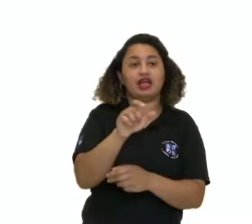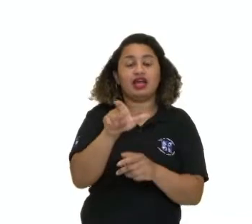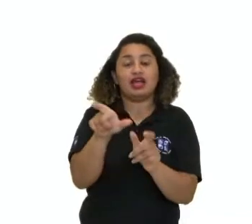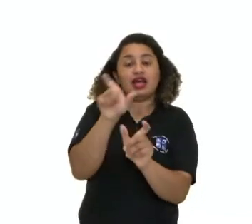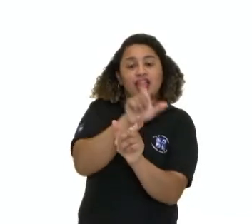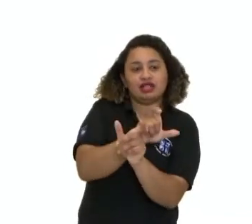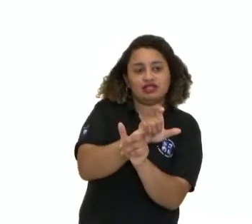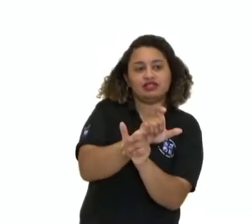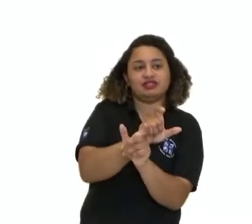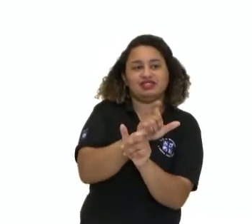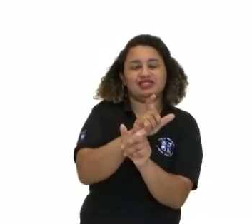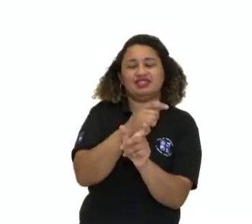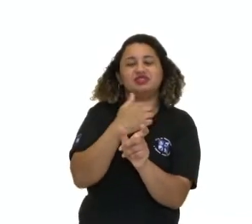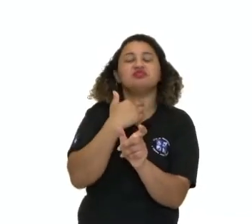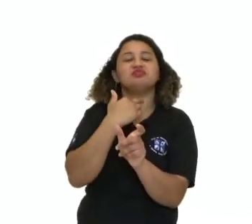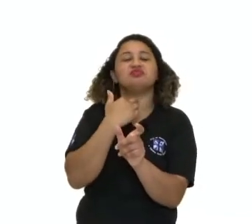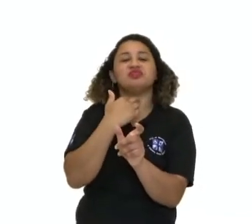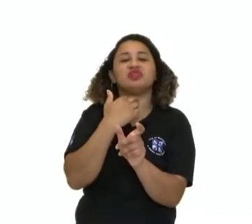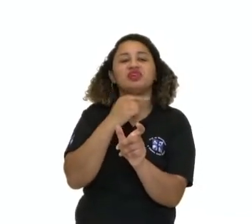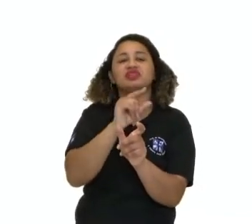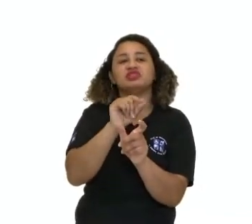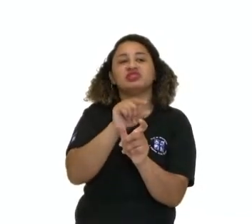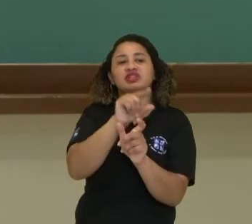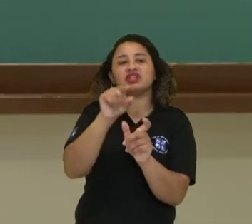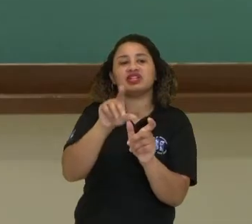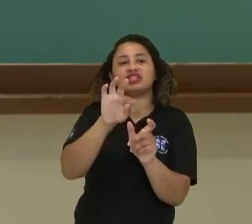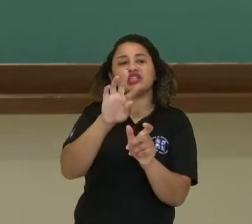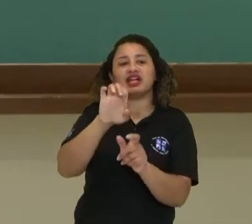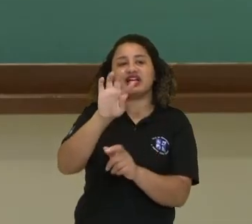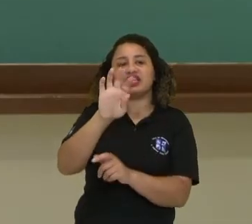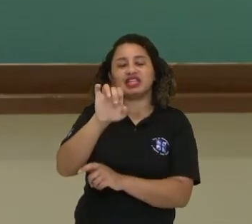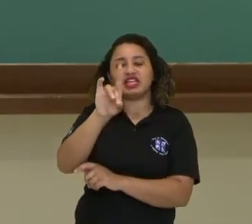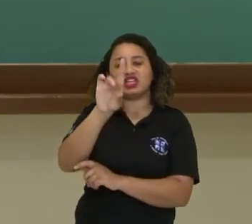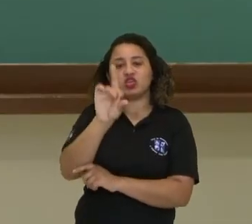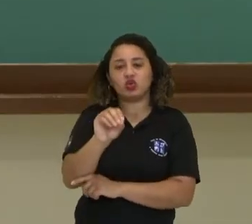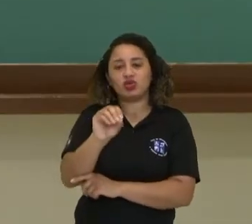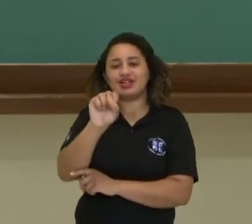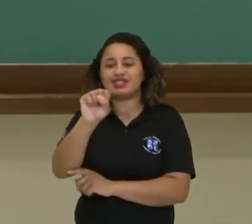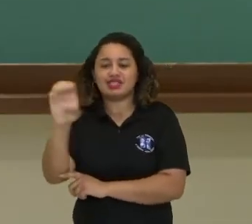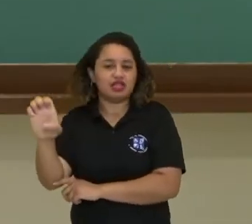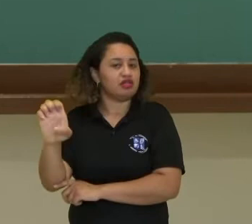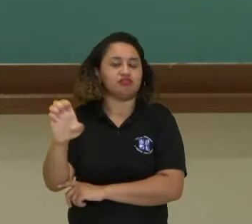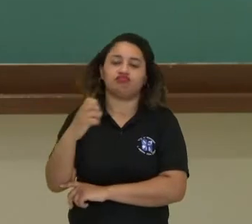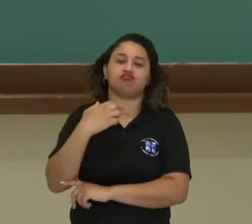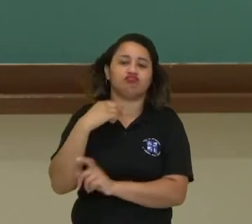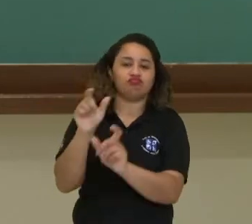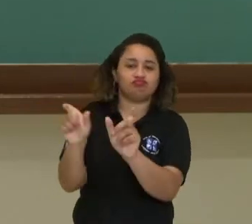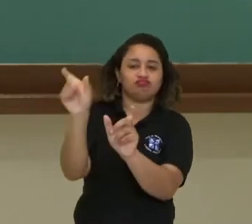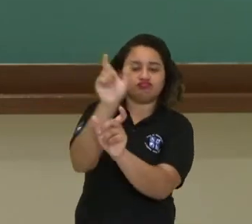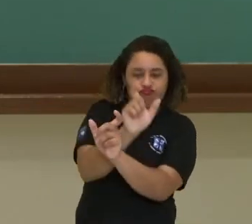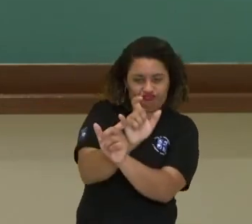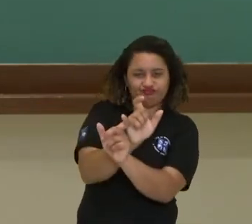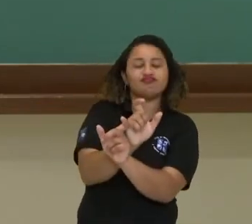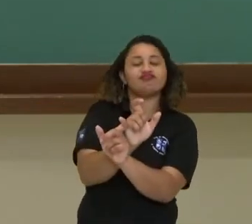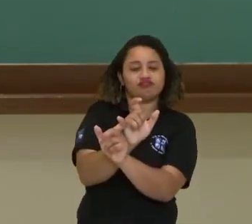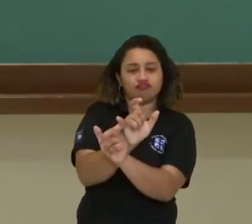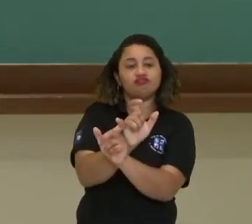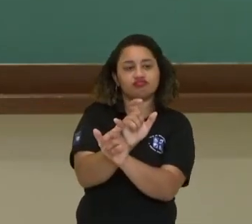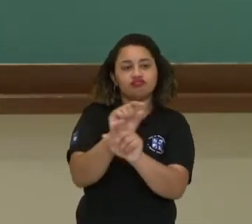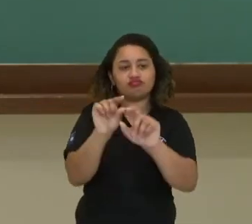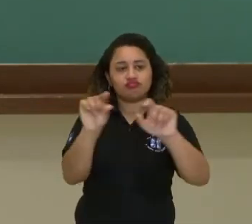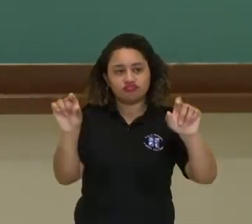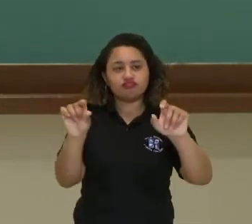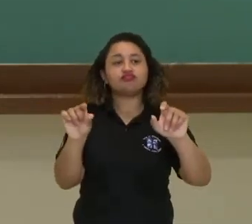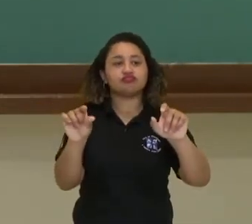escrita eu não posso dizer em tratando-se de escrita não é em se tratando de escrita em se falando de